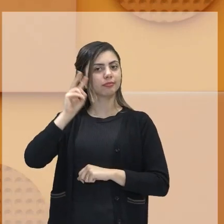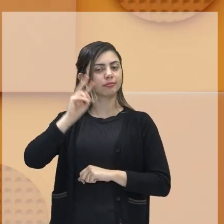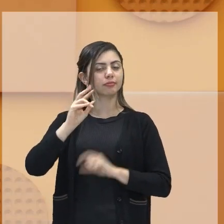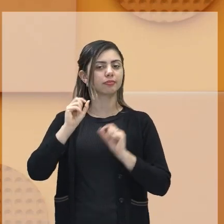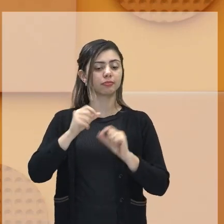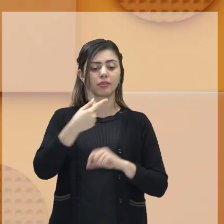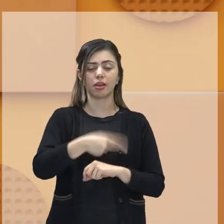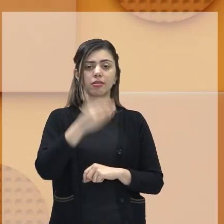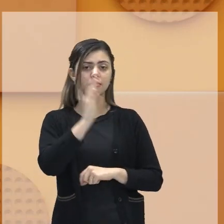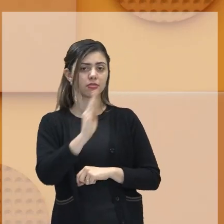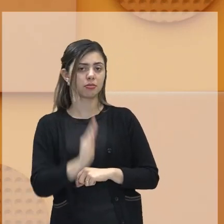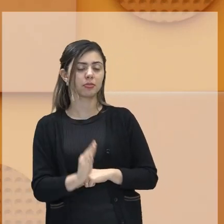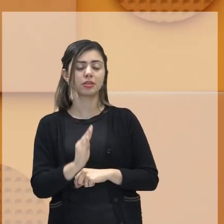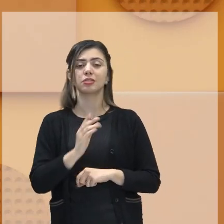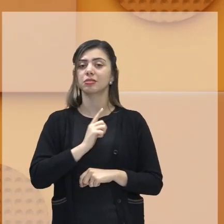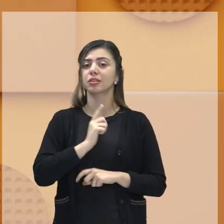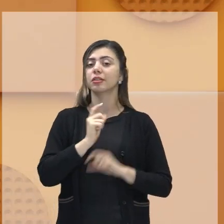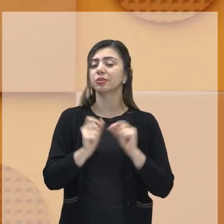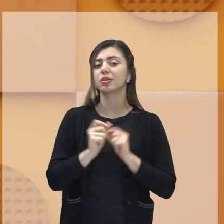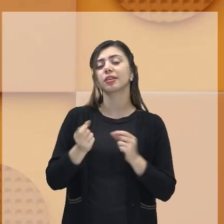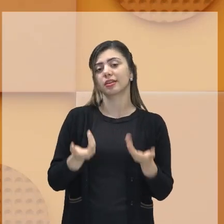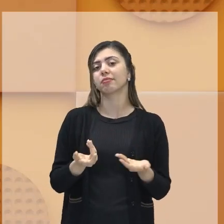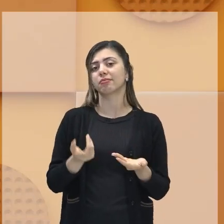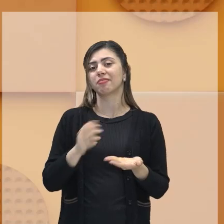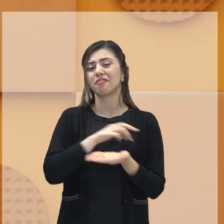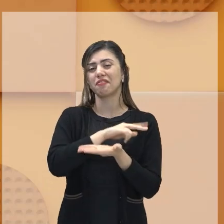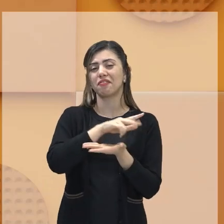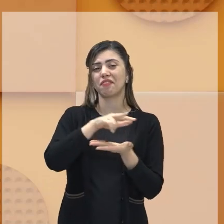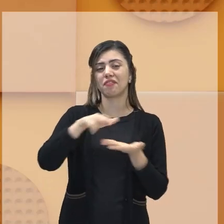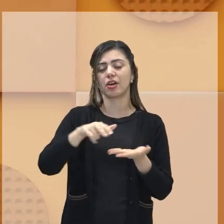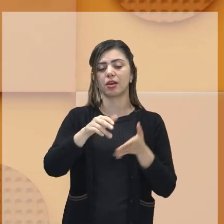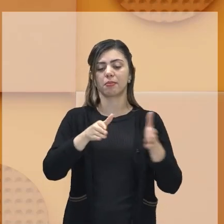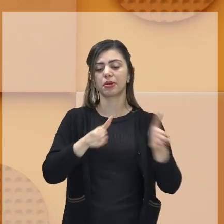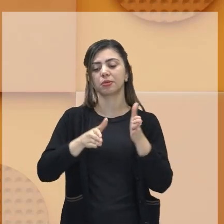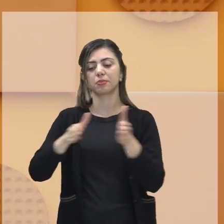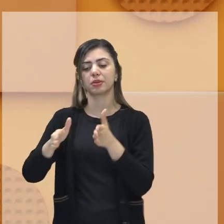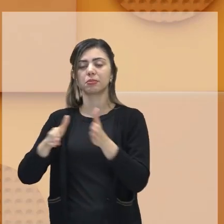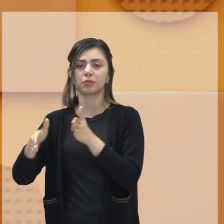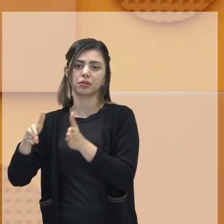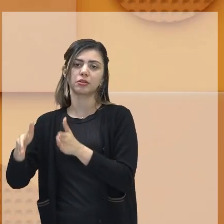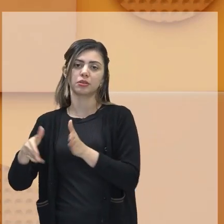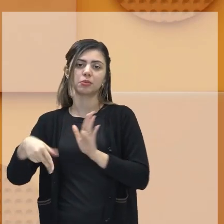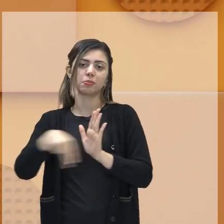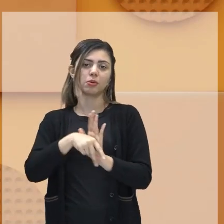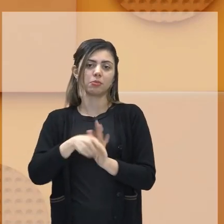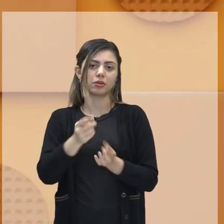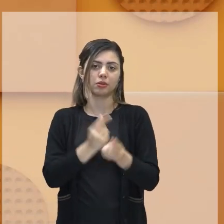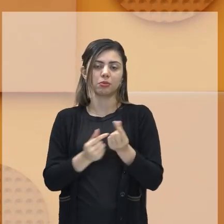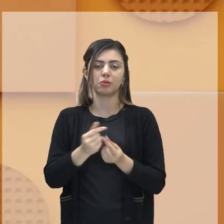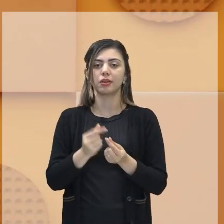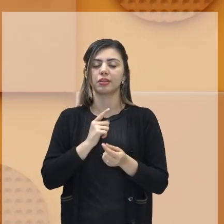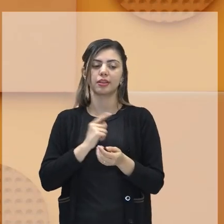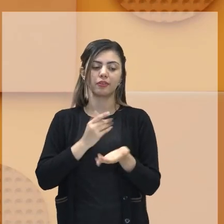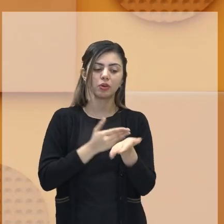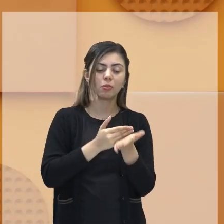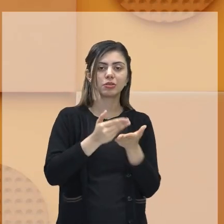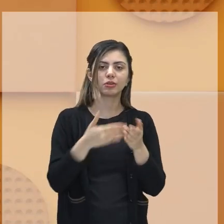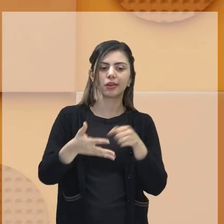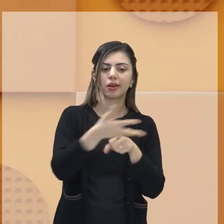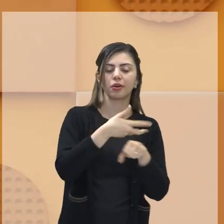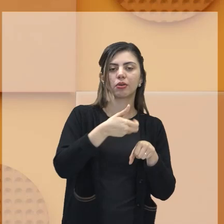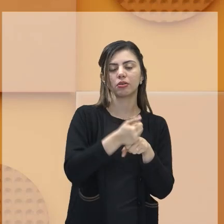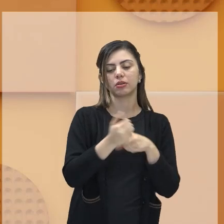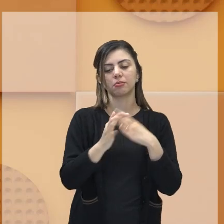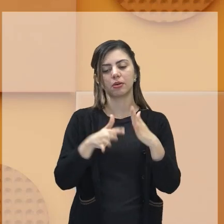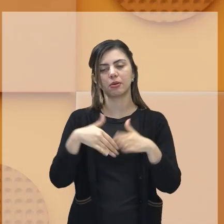o Brasil passou por ciclos econômicos desde o período colonial até mesmo depois quando